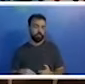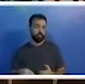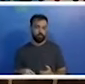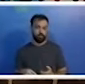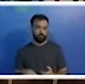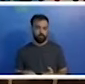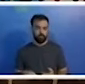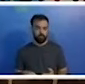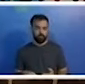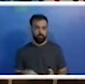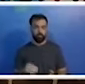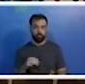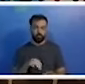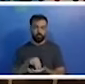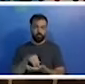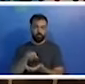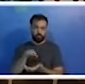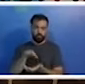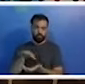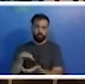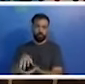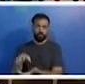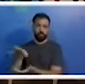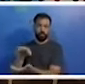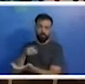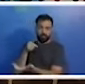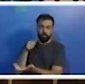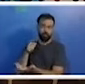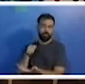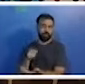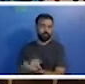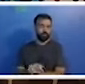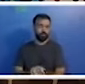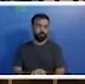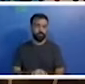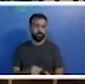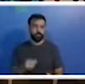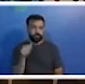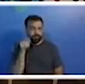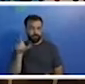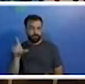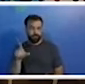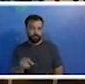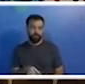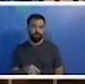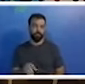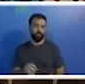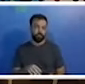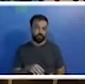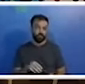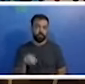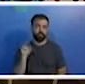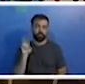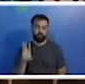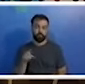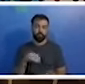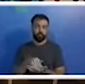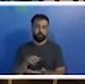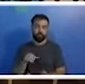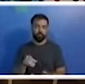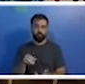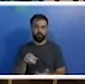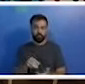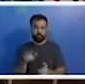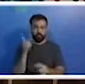transmissão e o recebimento das mensagens que nós nós conseguimos observar nós conseguimos decifrar três mensagens